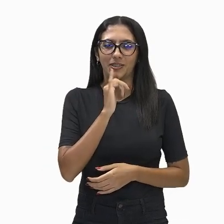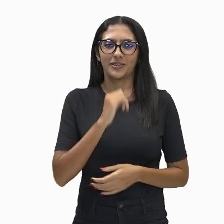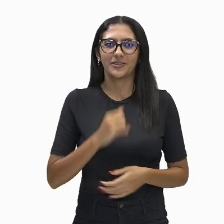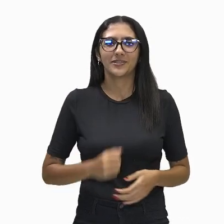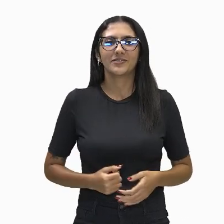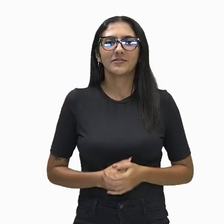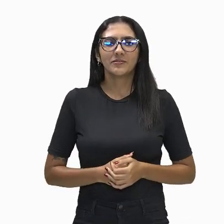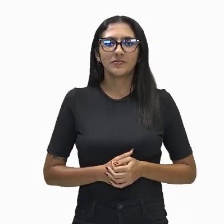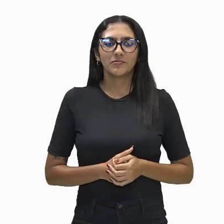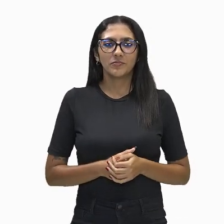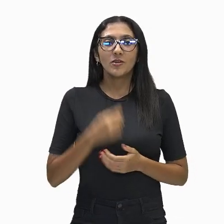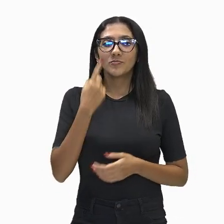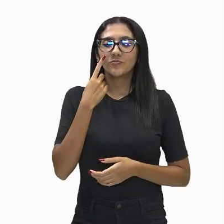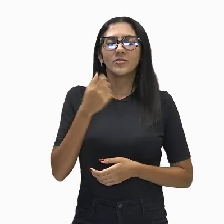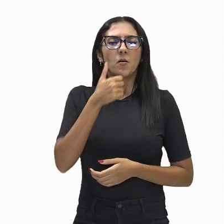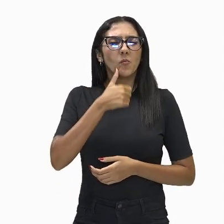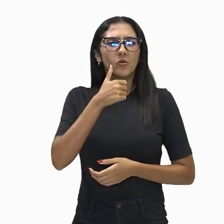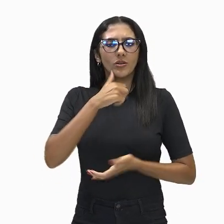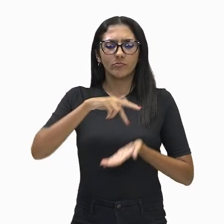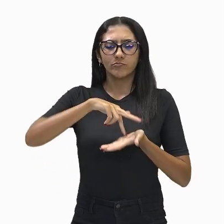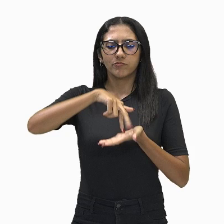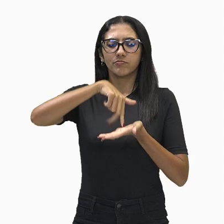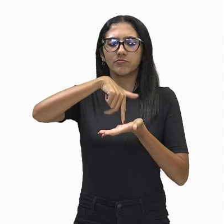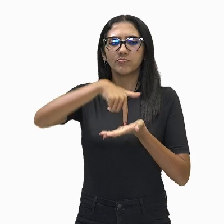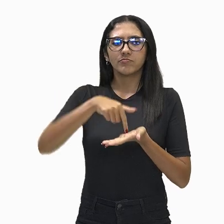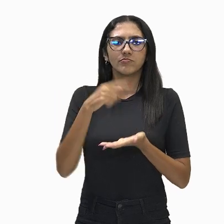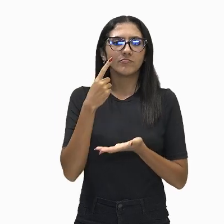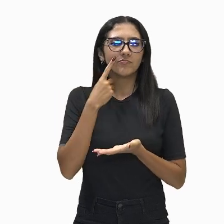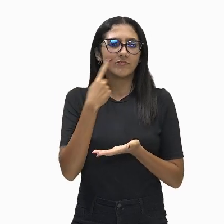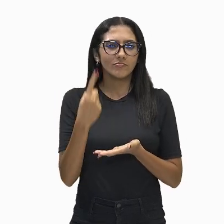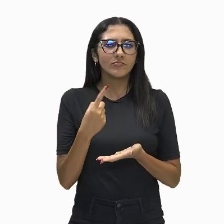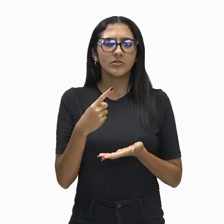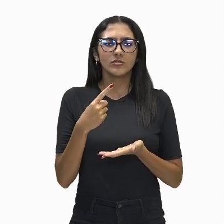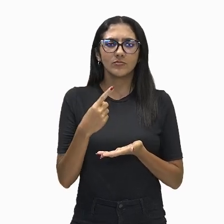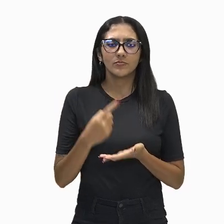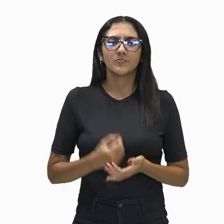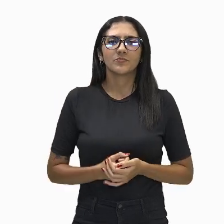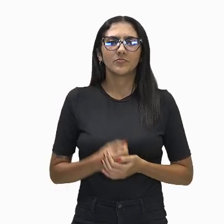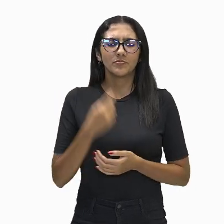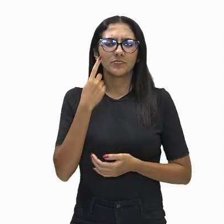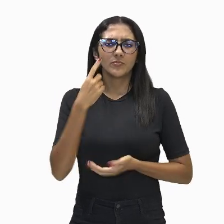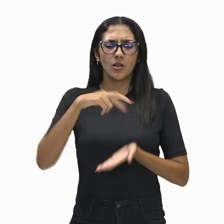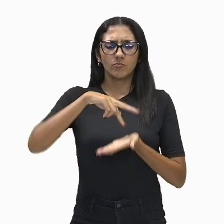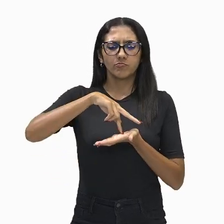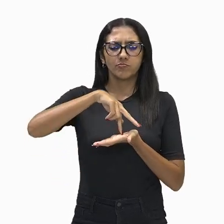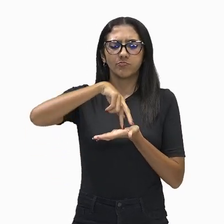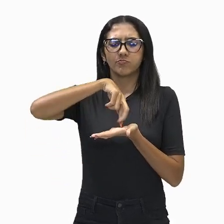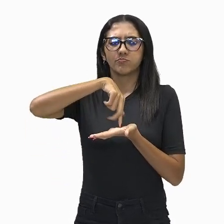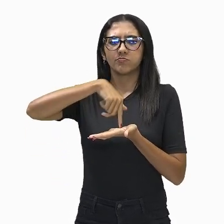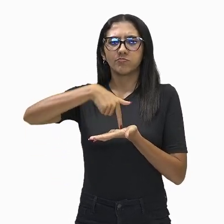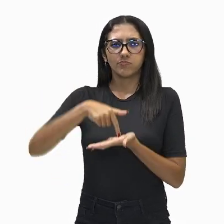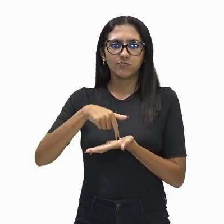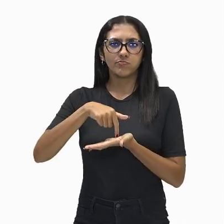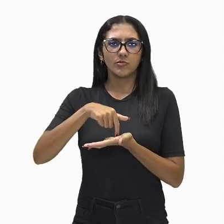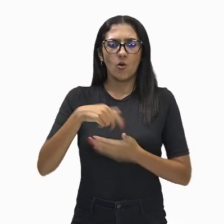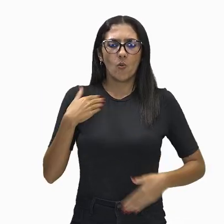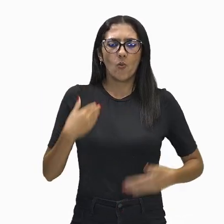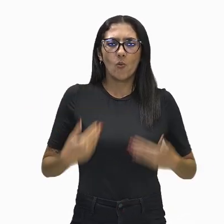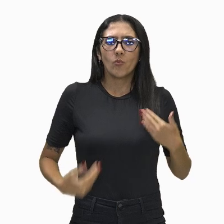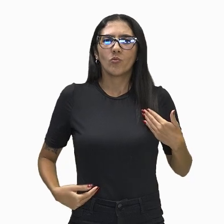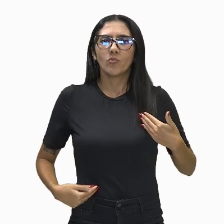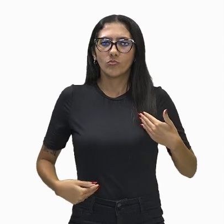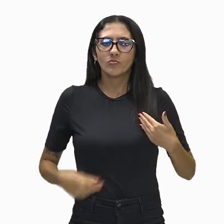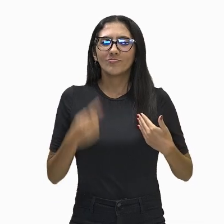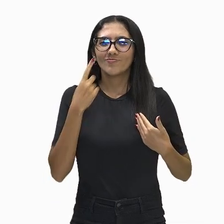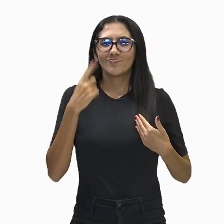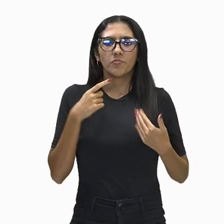a nossa bailarina. Olha a lindeza que é conseguir ficar na ponta de um pé, equilibrando todo o seu peso. Então,